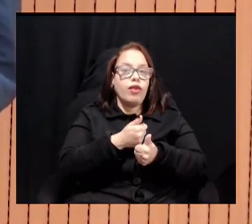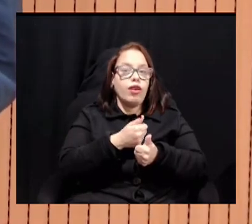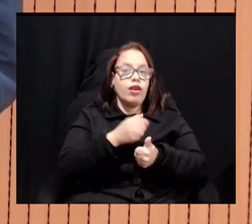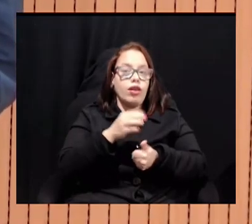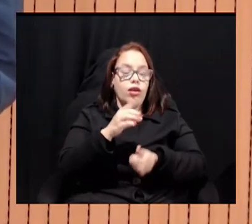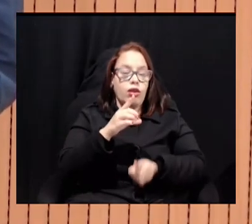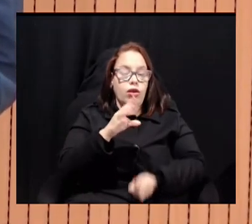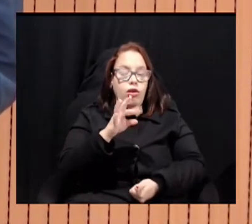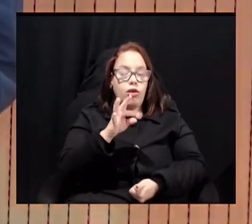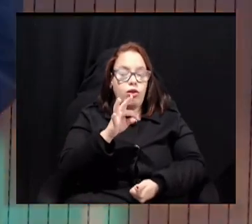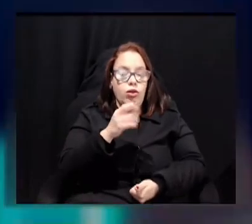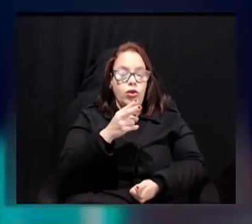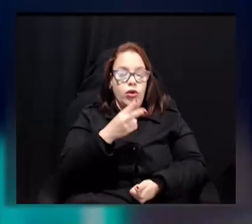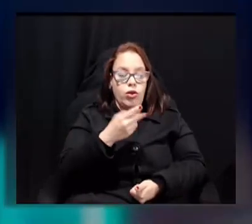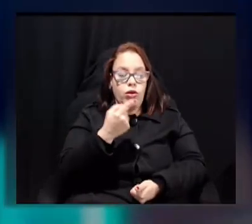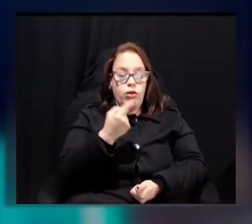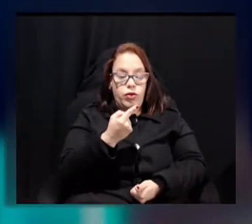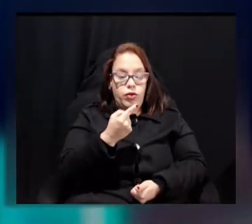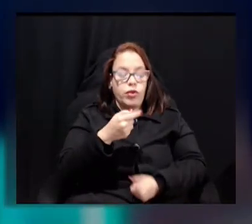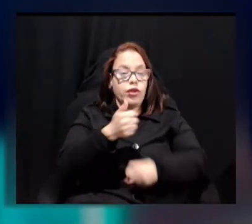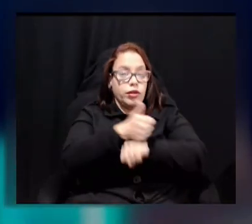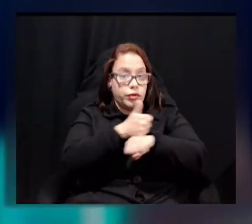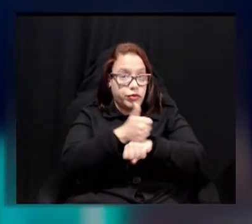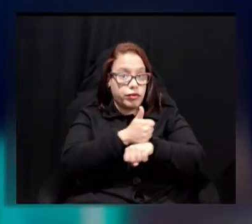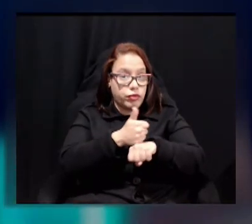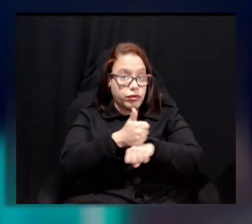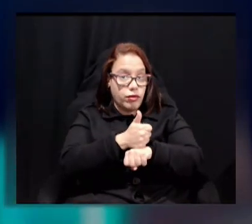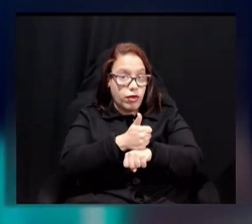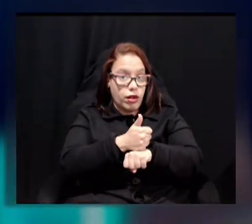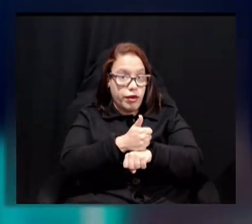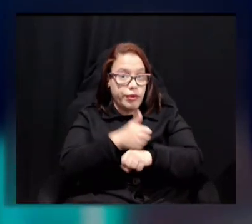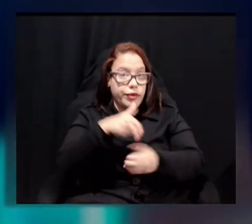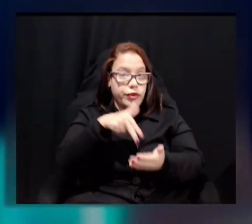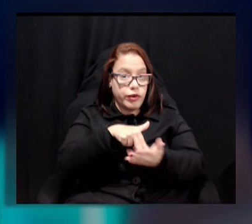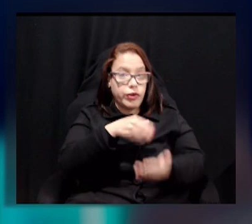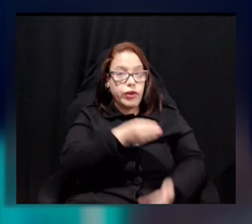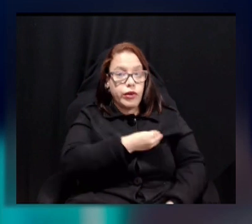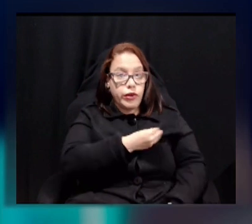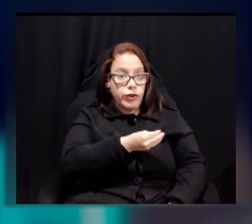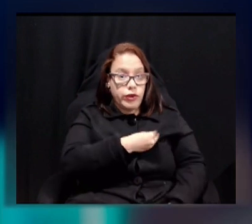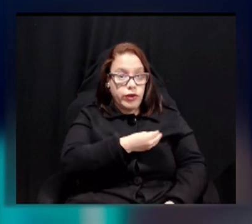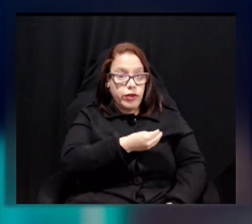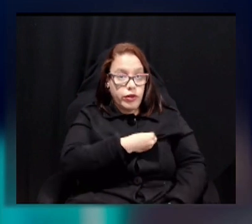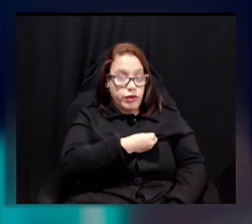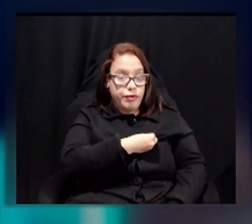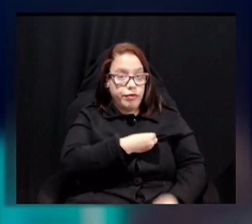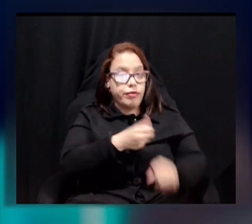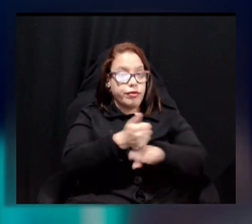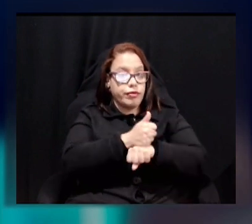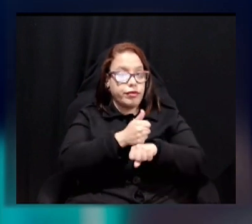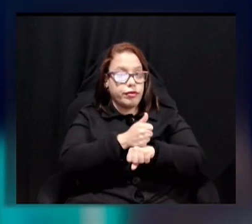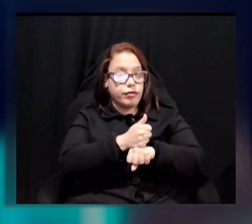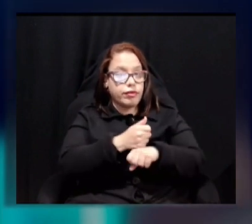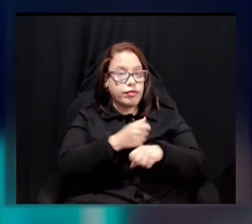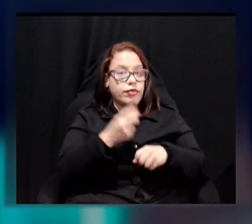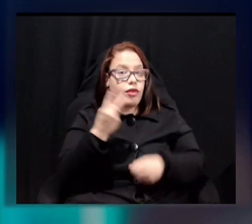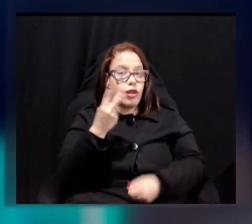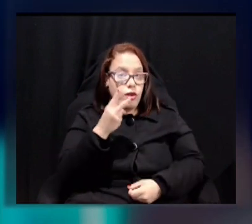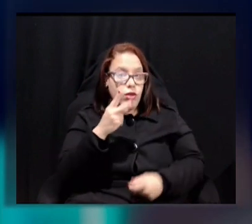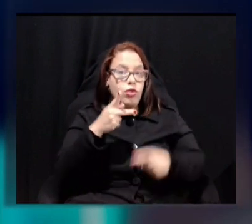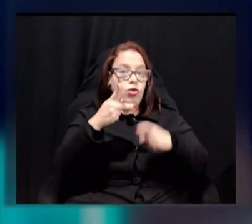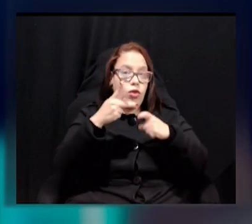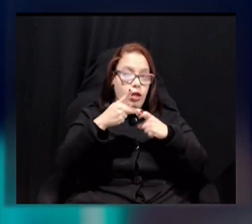São profissionais que colocaram a sua vida, suas carreiras para isso. São 2 pediatras que